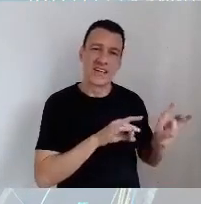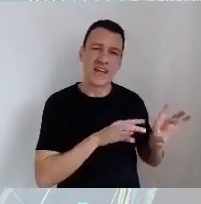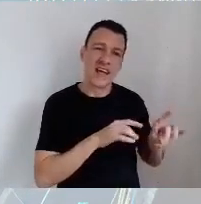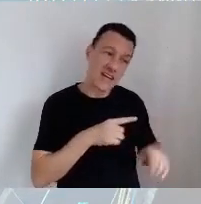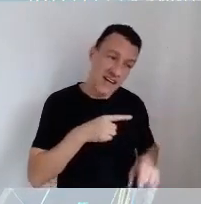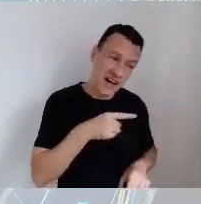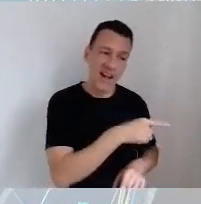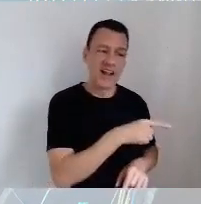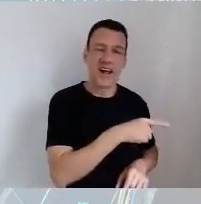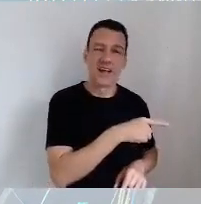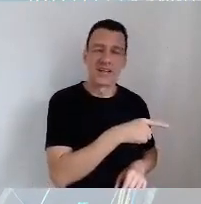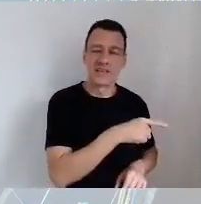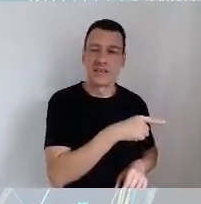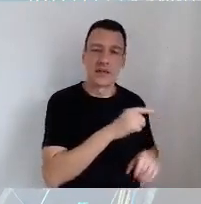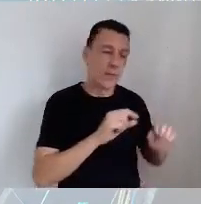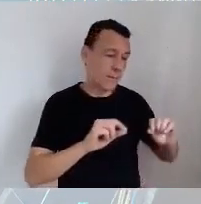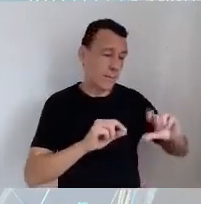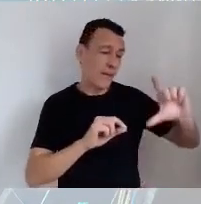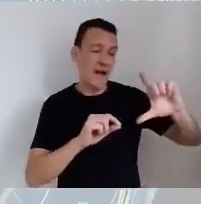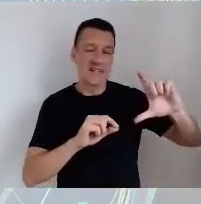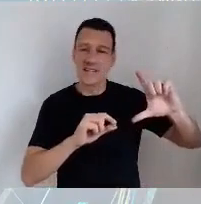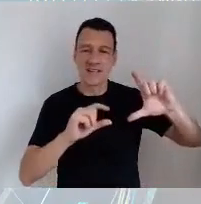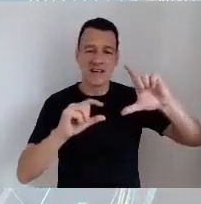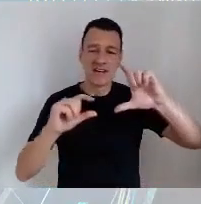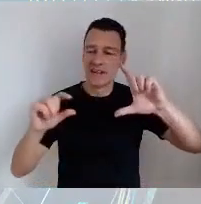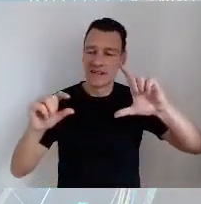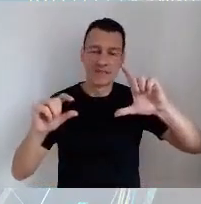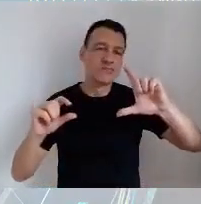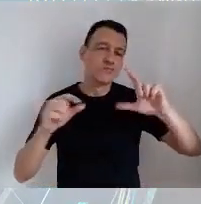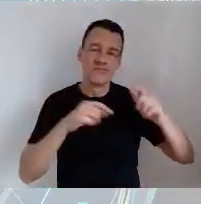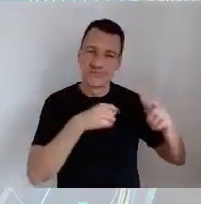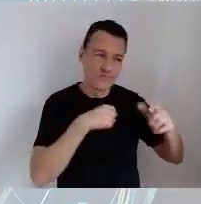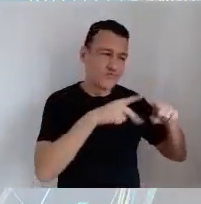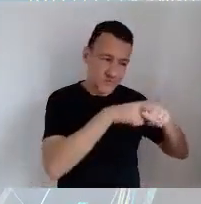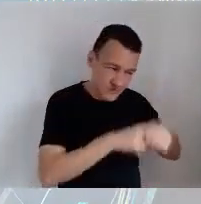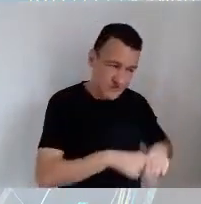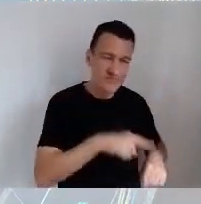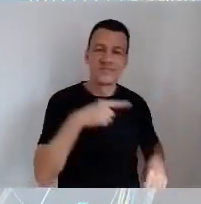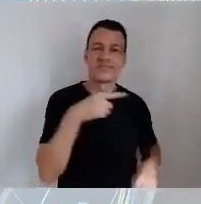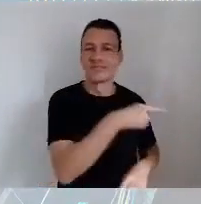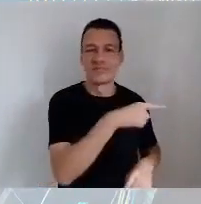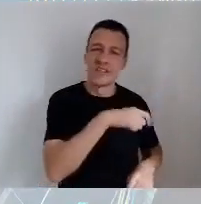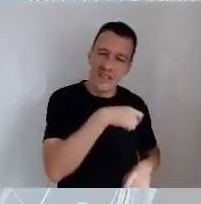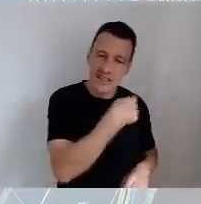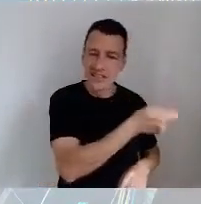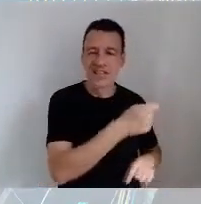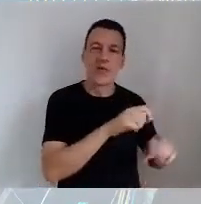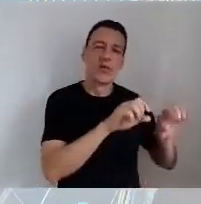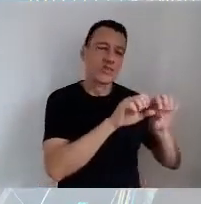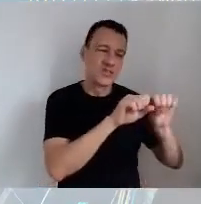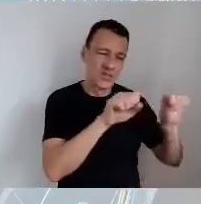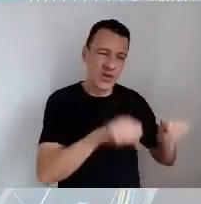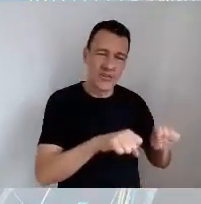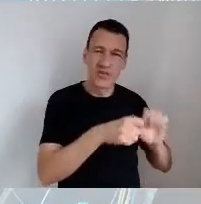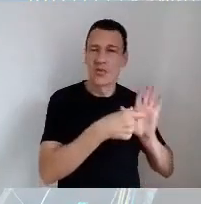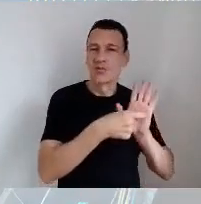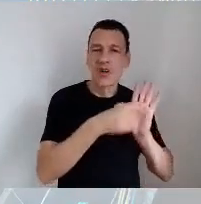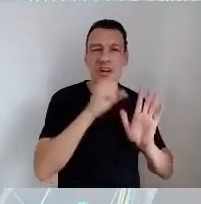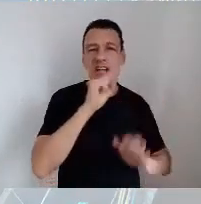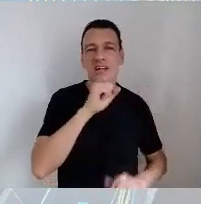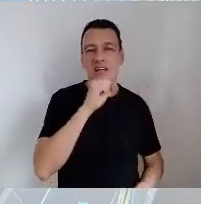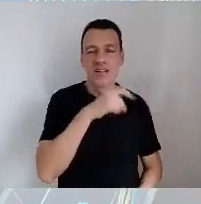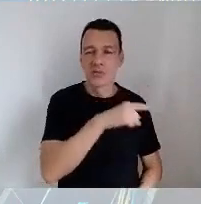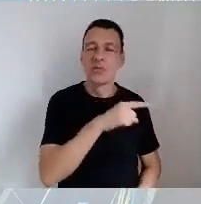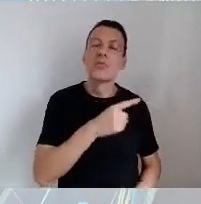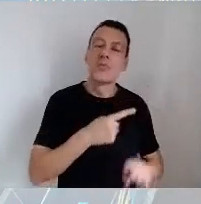efetivamente para poder e e eh eh a a necessidade que existe de você contrair dívidas novas e aí o que acaba acontecendo você